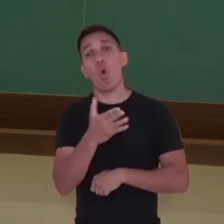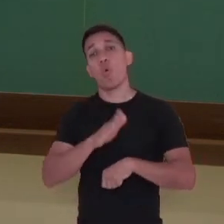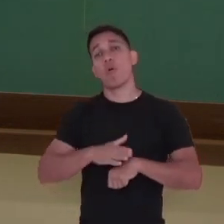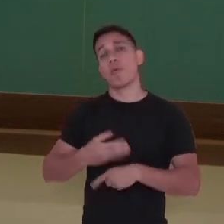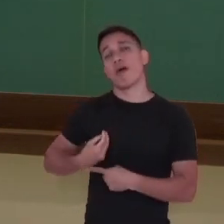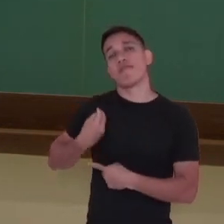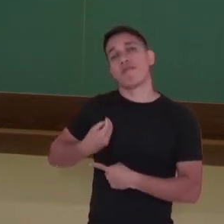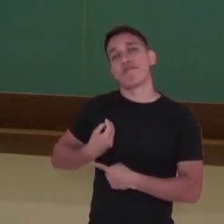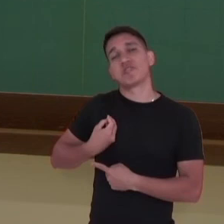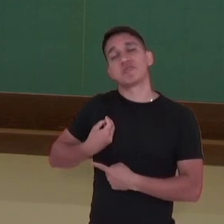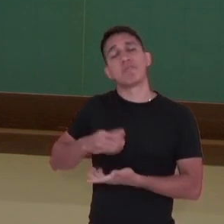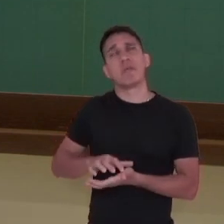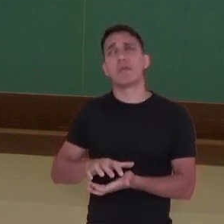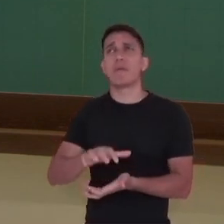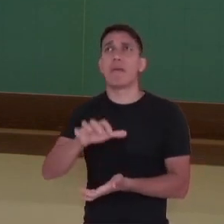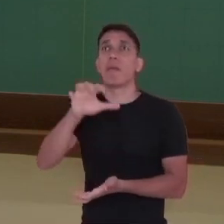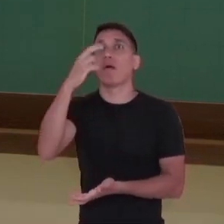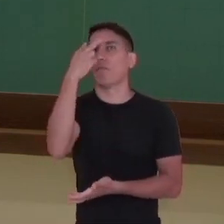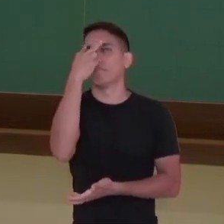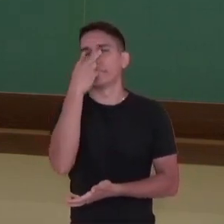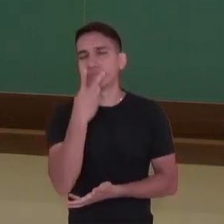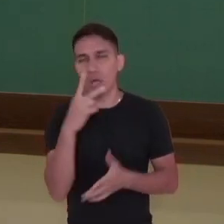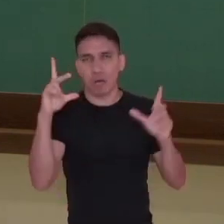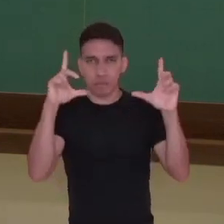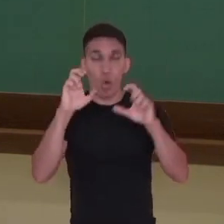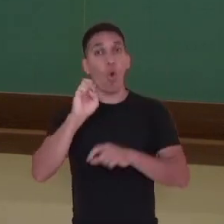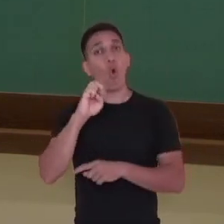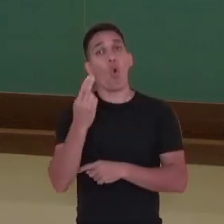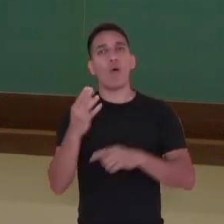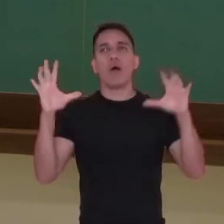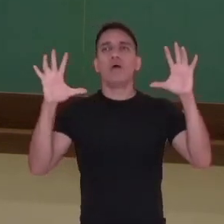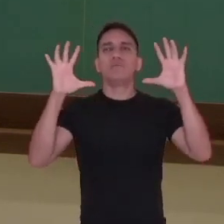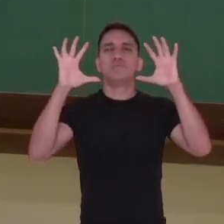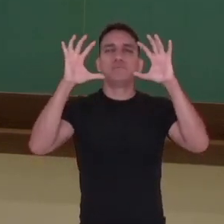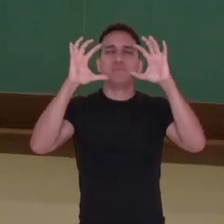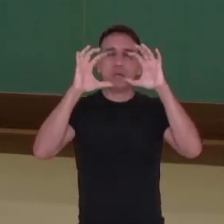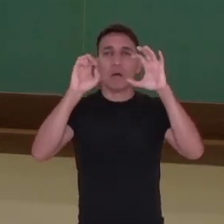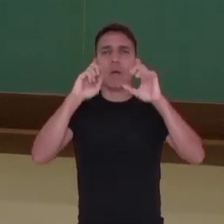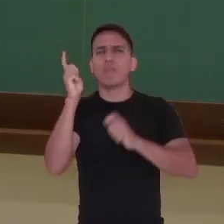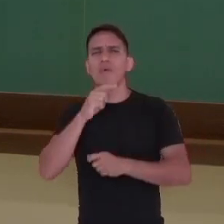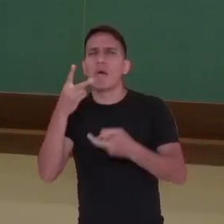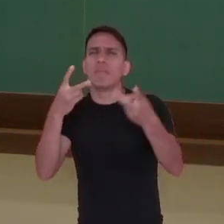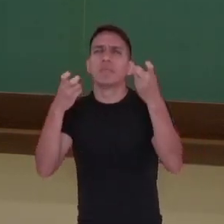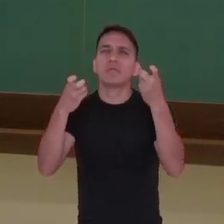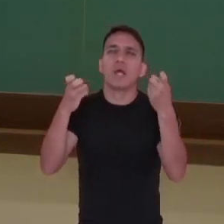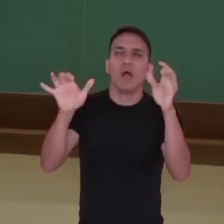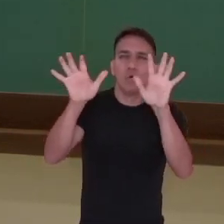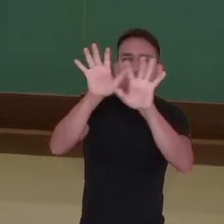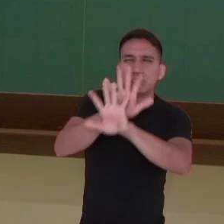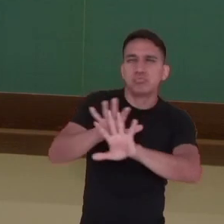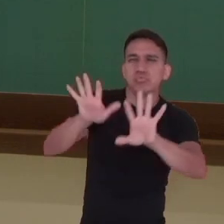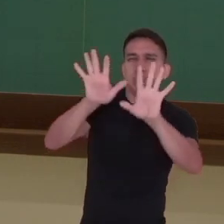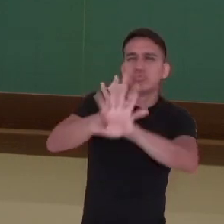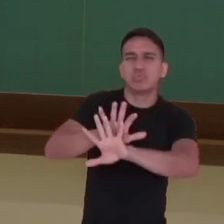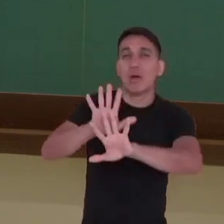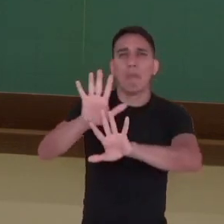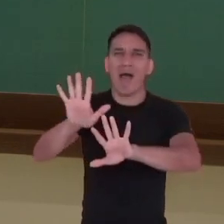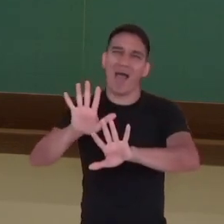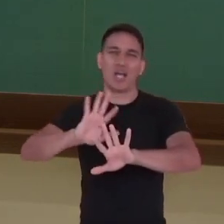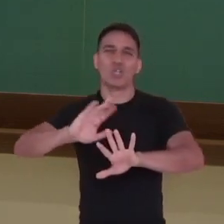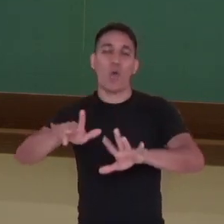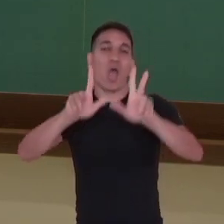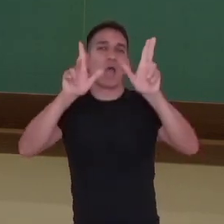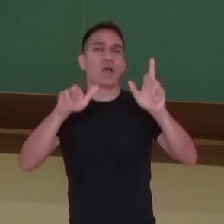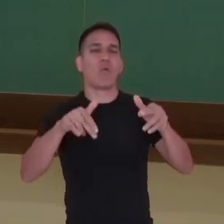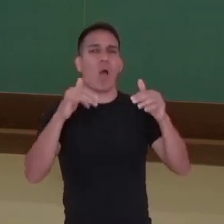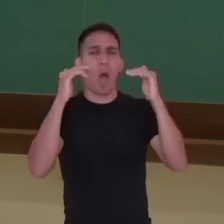vida perdeu a visão. Ou ela tem uma baixa visão, ela pode ver sombras, vultos, mas não enxerga como uma